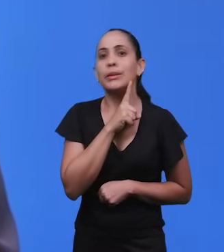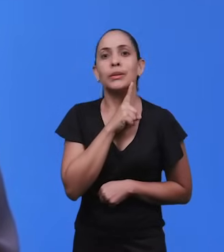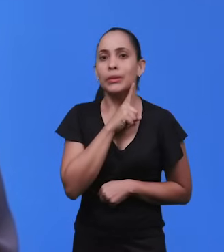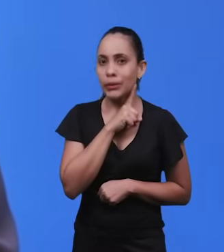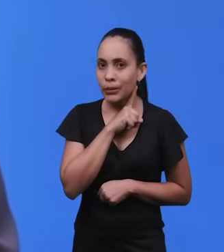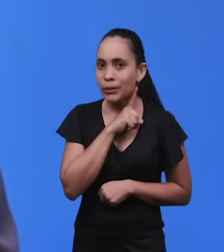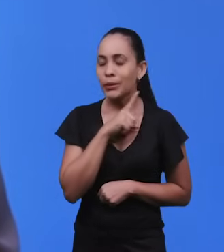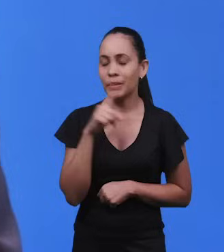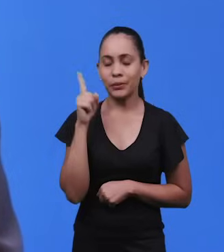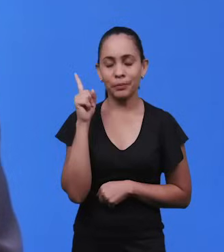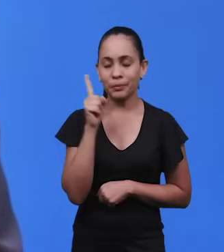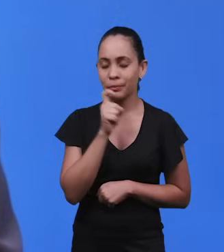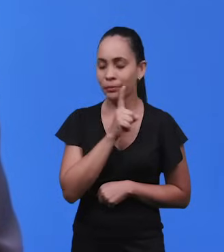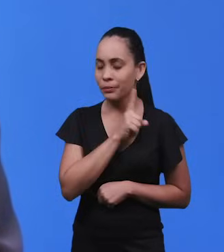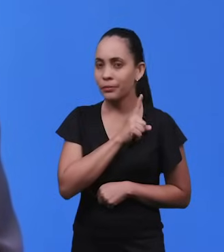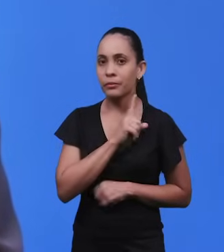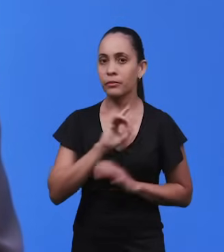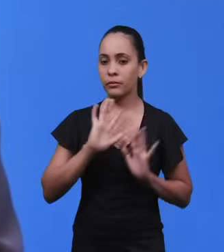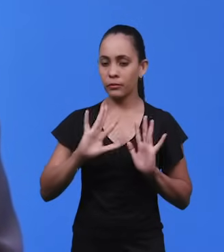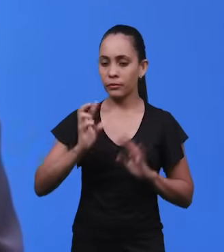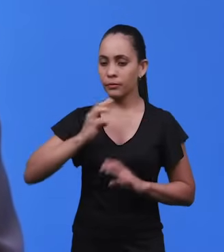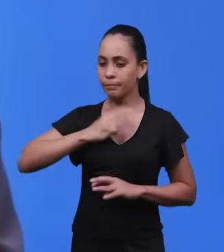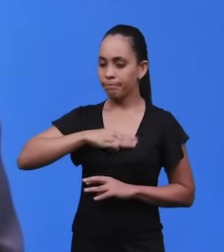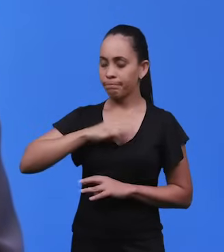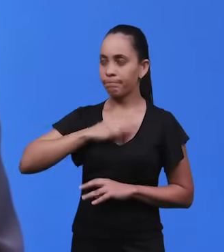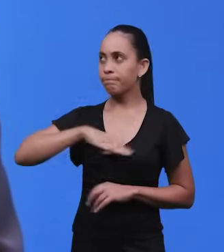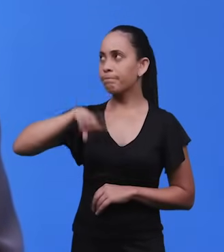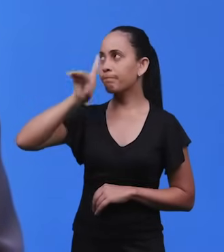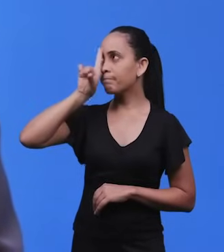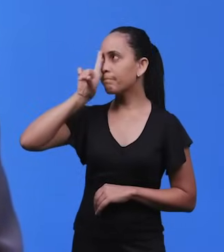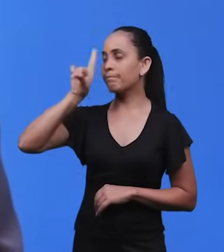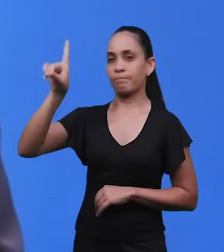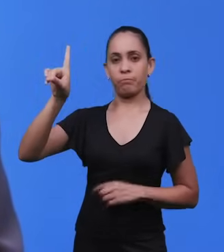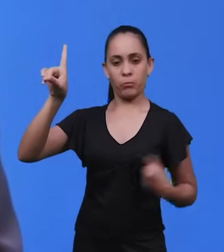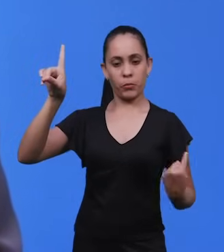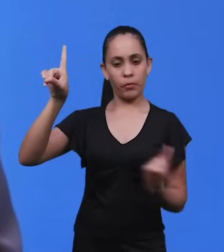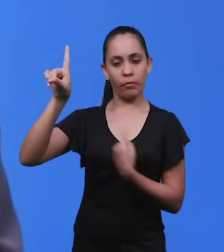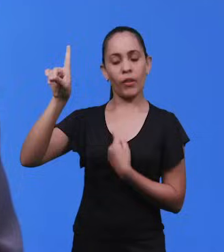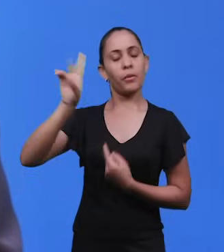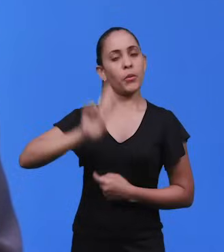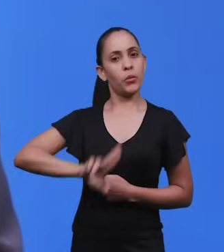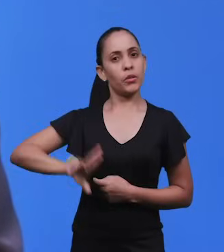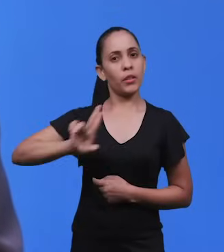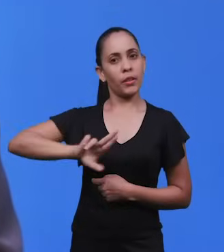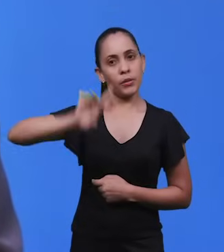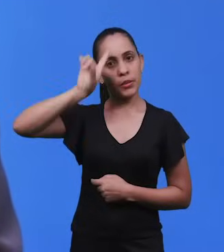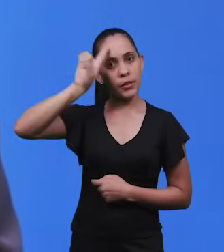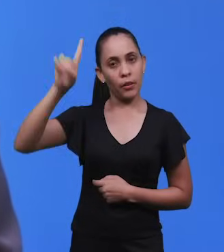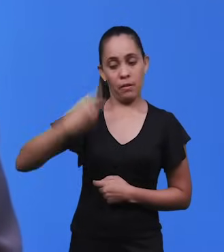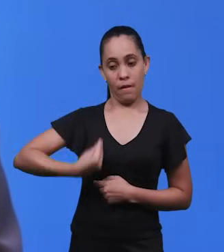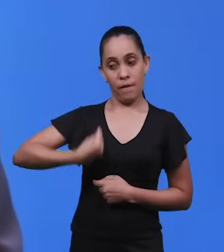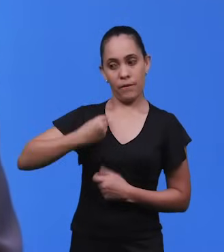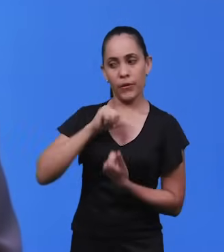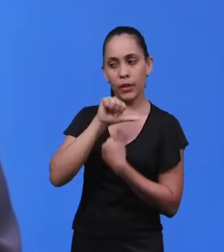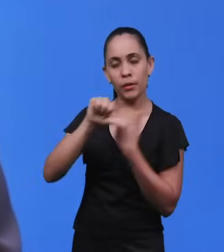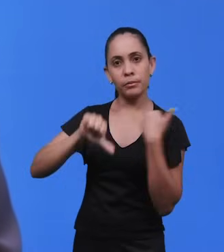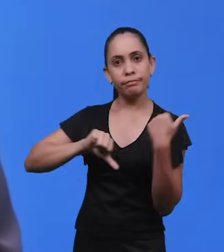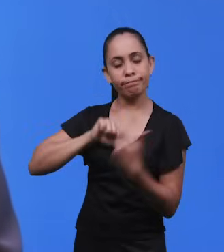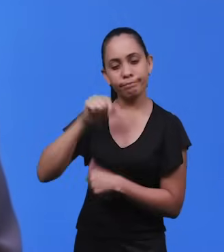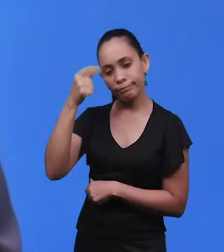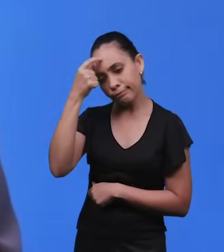Último recurso. E pela misericórdia do Senhor, nós estamos ali como instrumentos para mudança